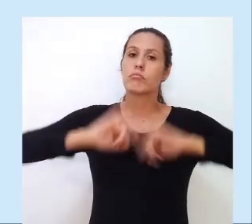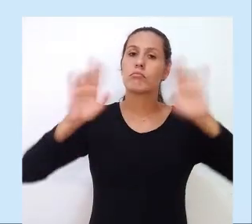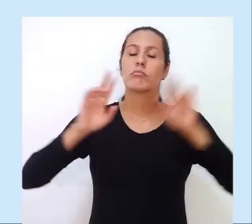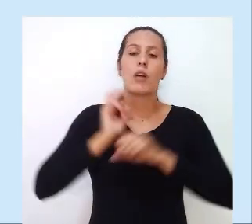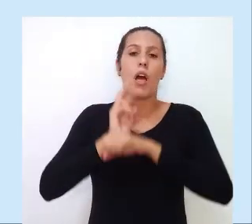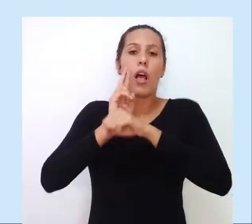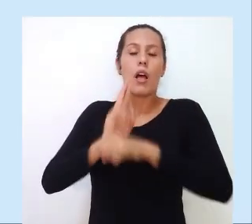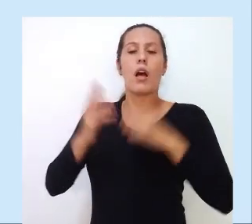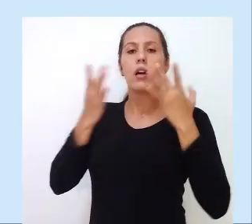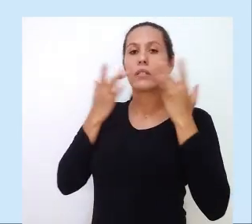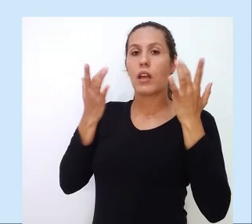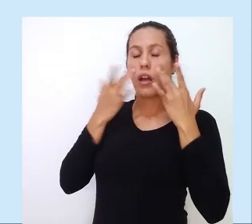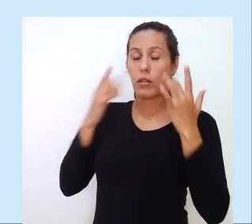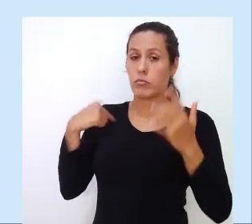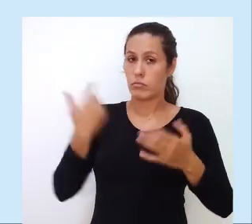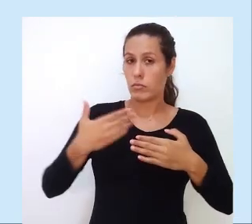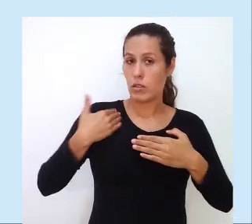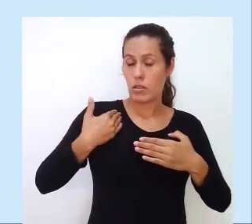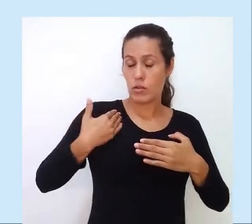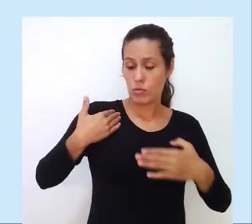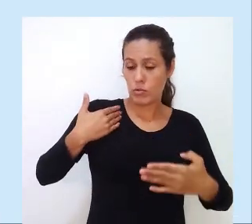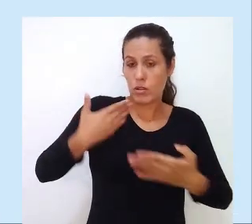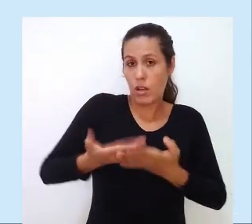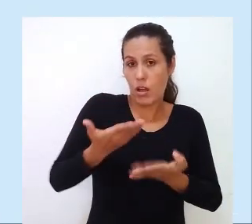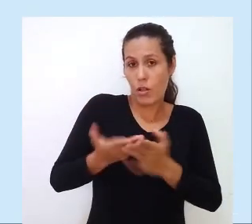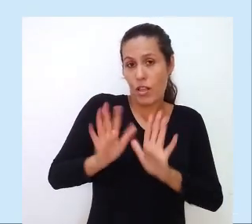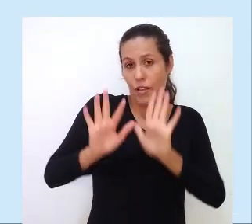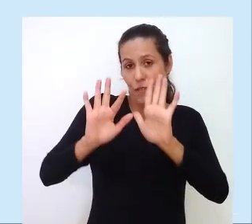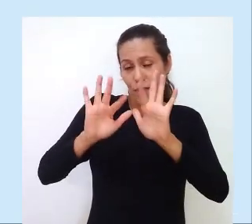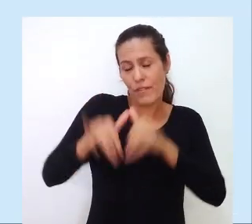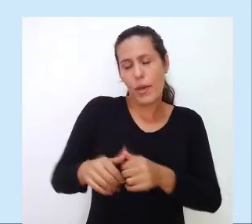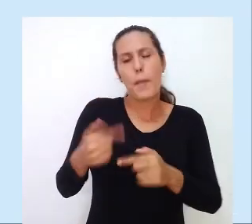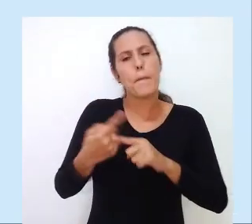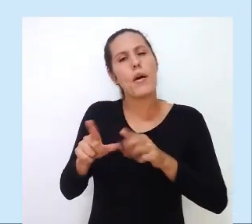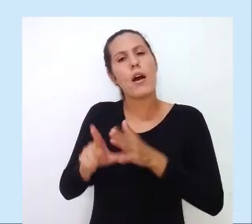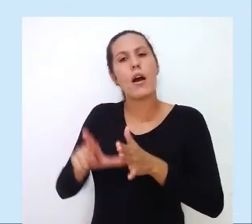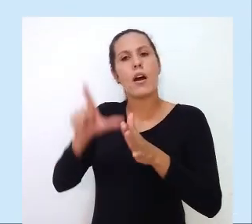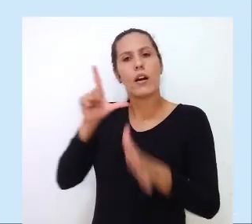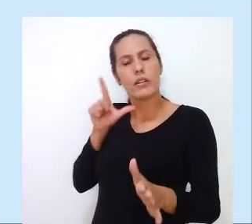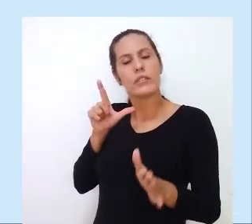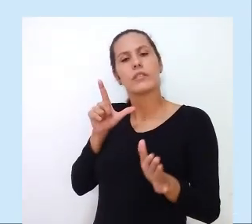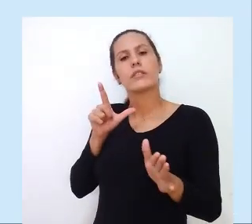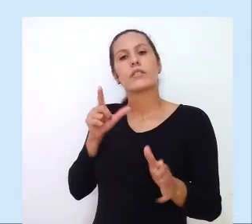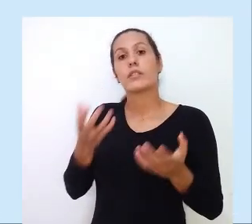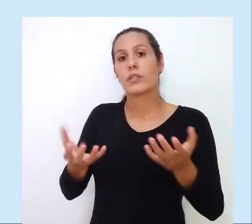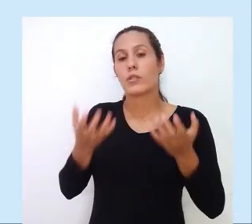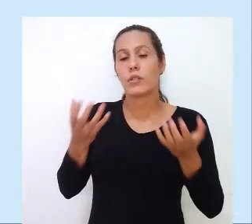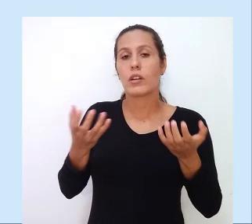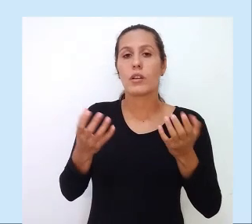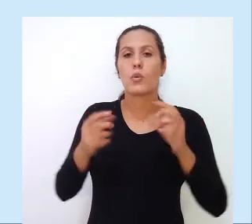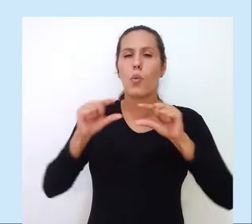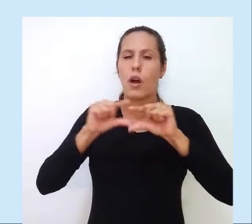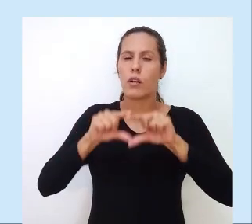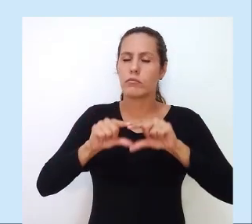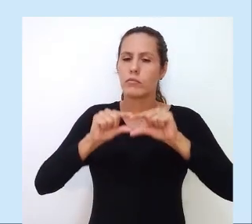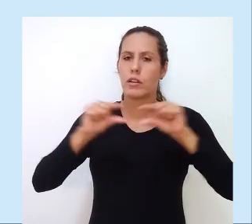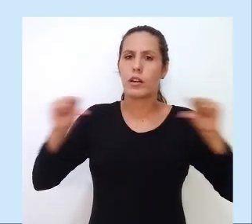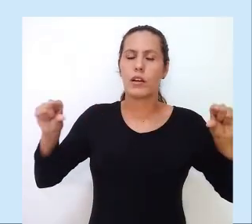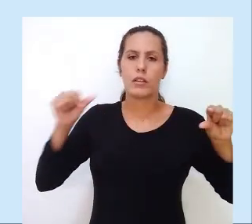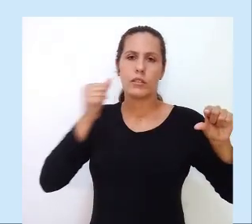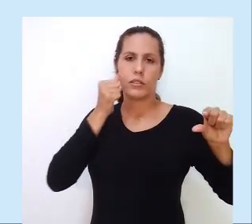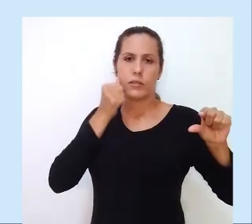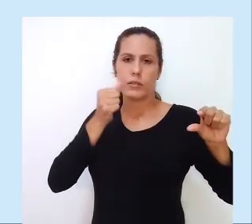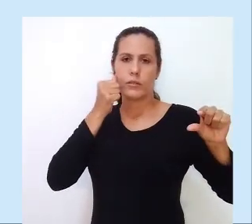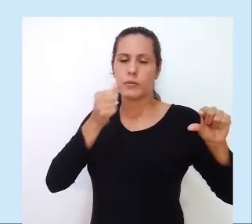sobre a representação teatral. Nossa viagem está chegando ao fim, mas antes eu quero deixar com vocês uma